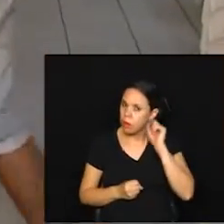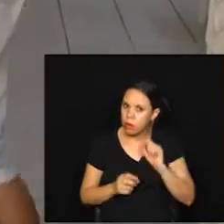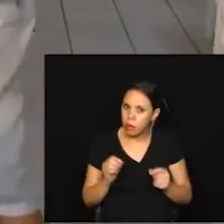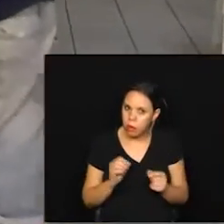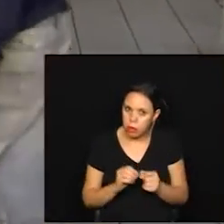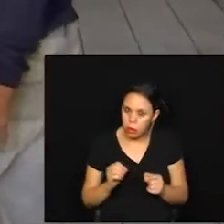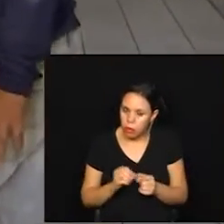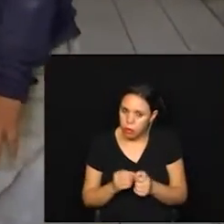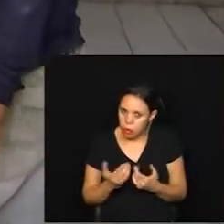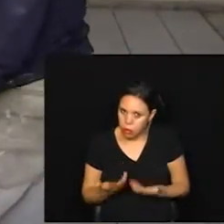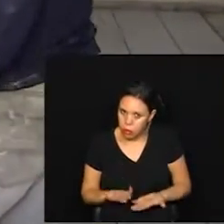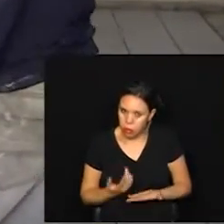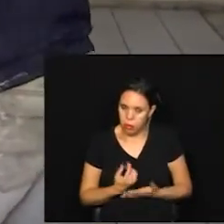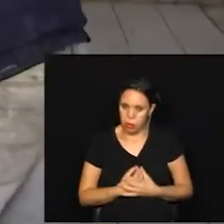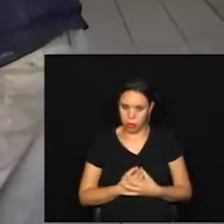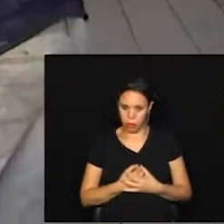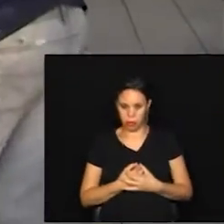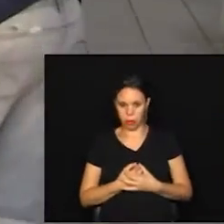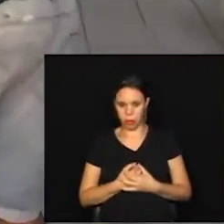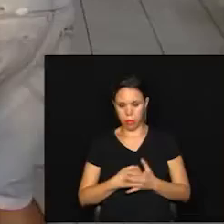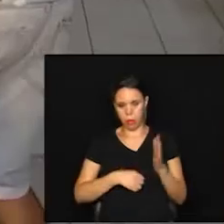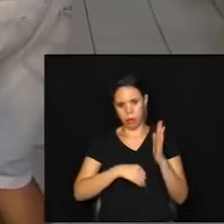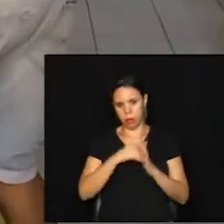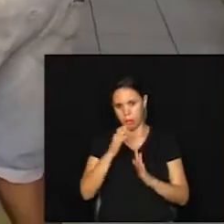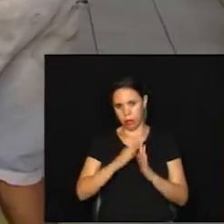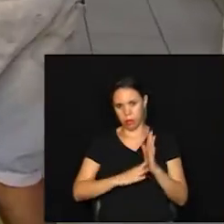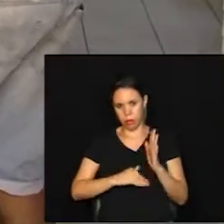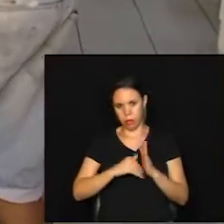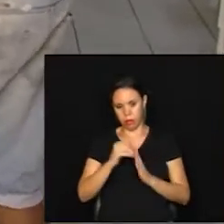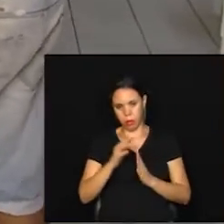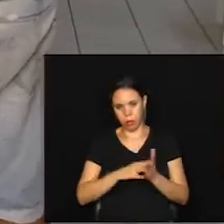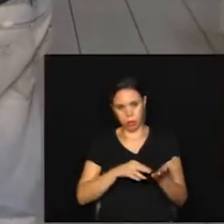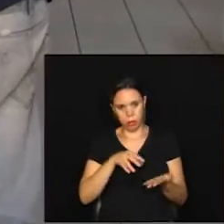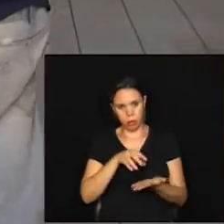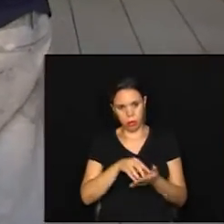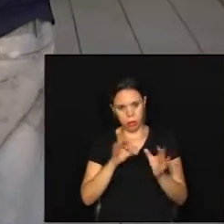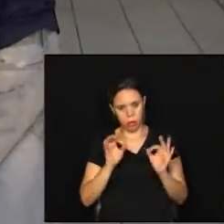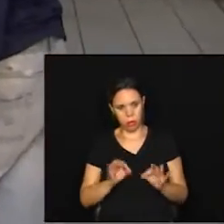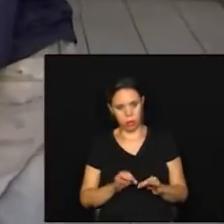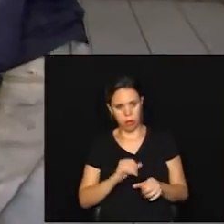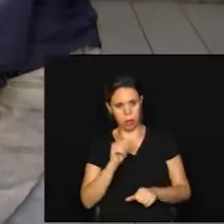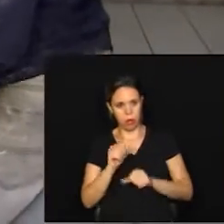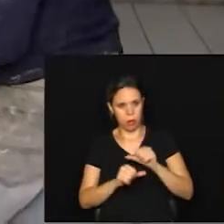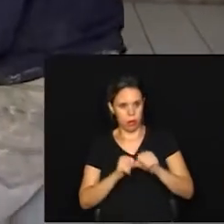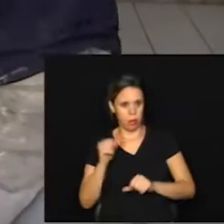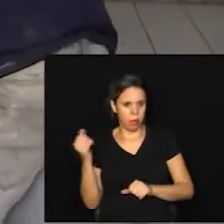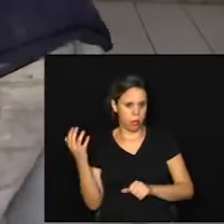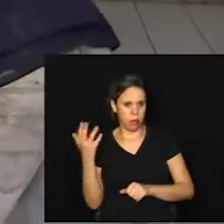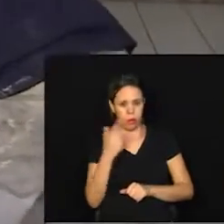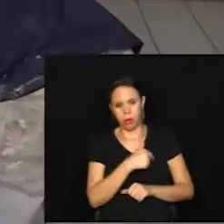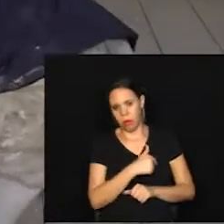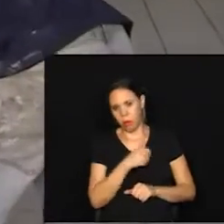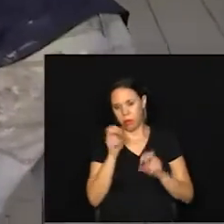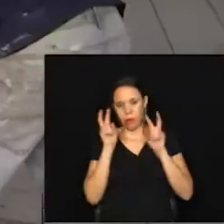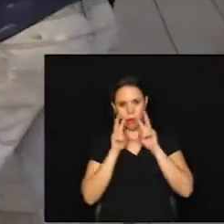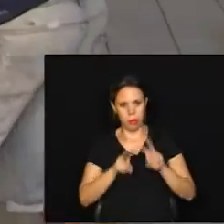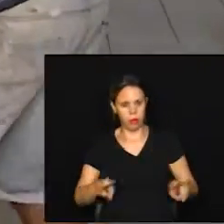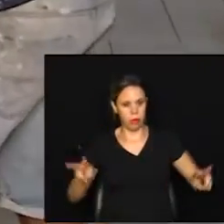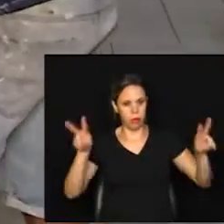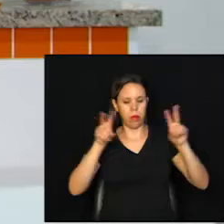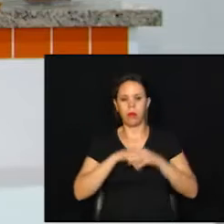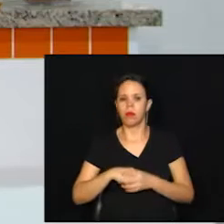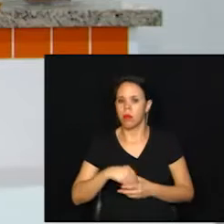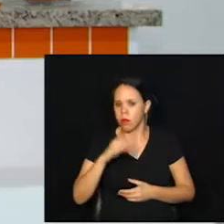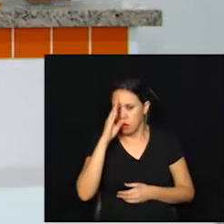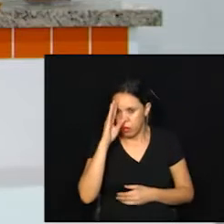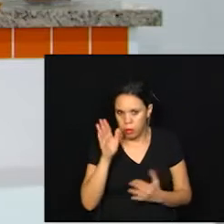as reformas que a gente precisa, mas a gente está pintando toda a unidade, vai ter um repaginamento aí na parte visual, principalmente